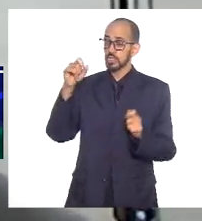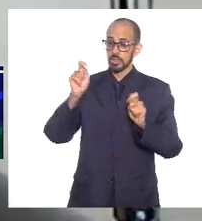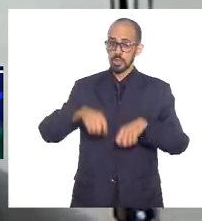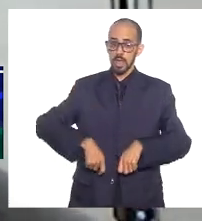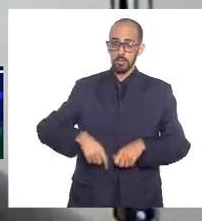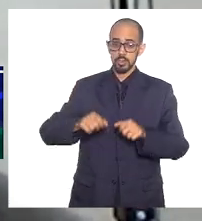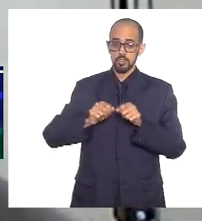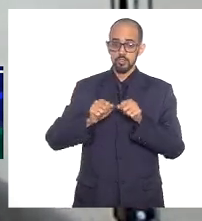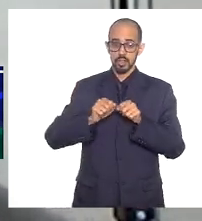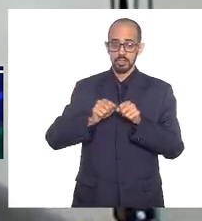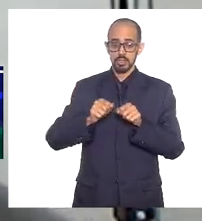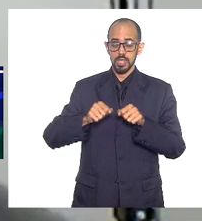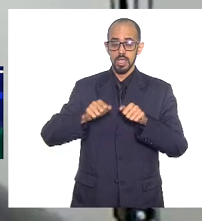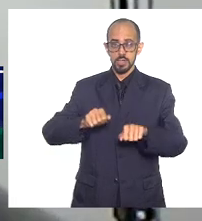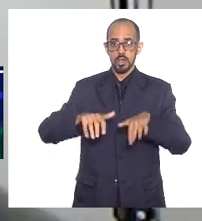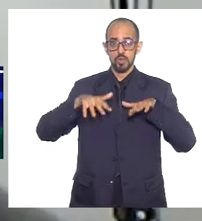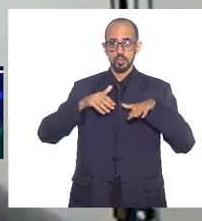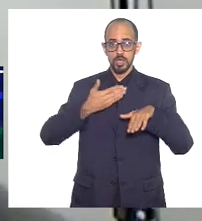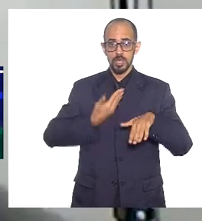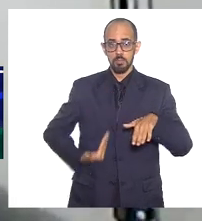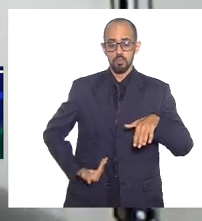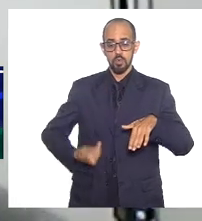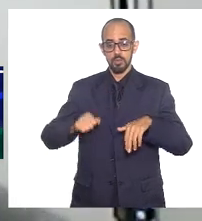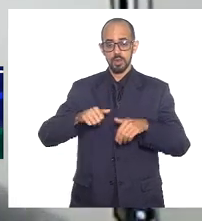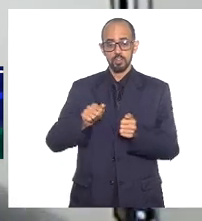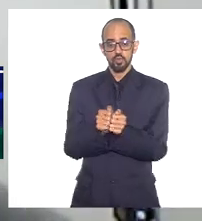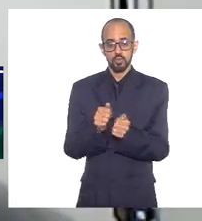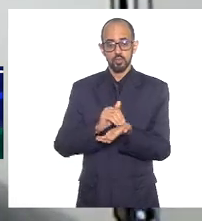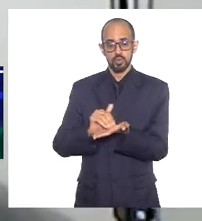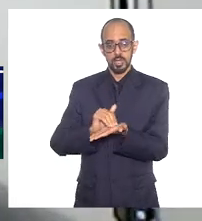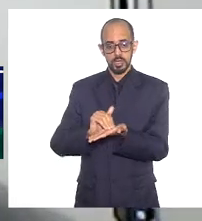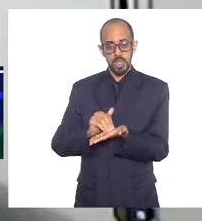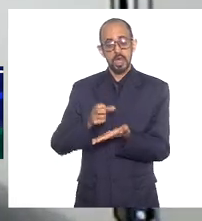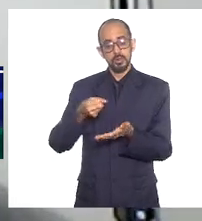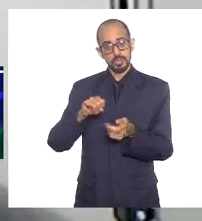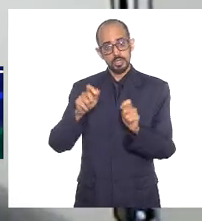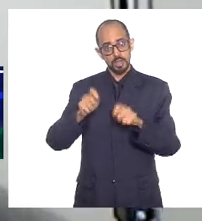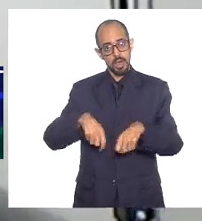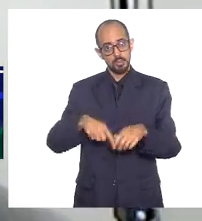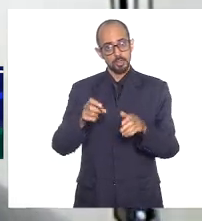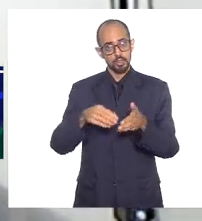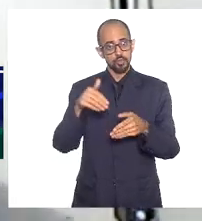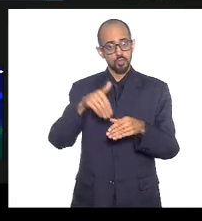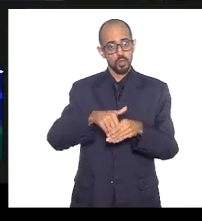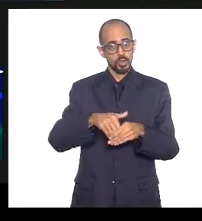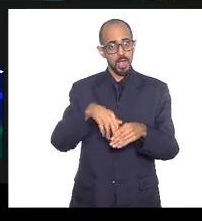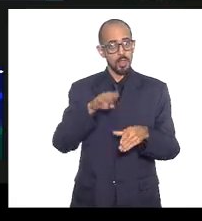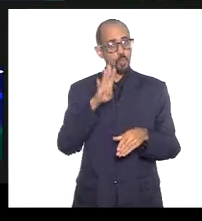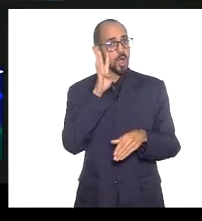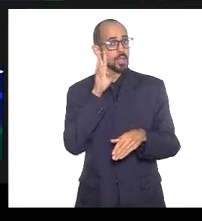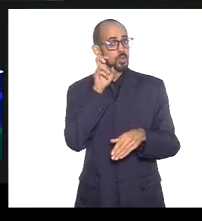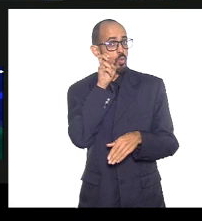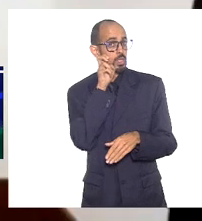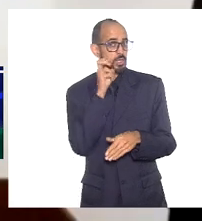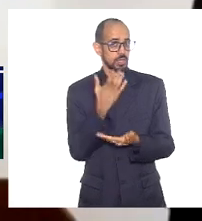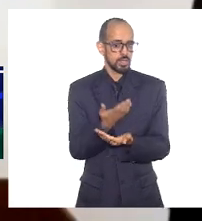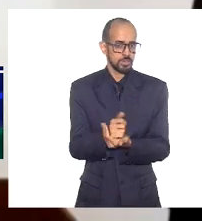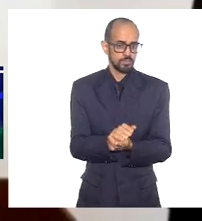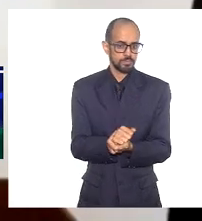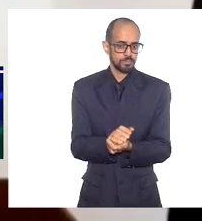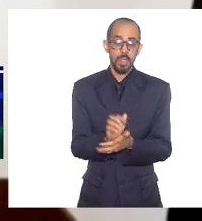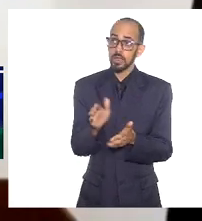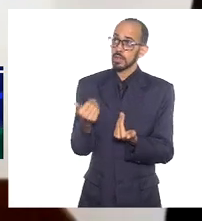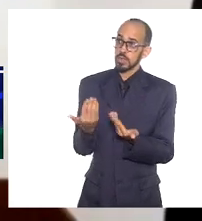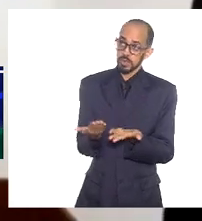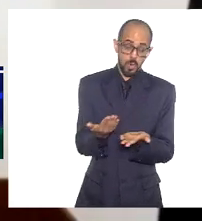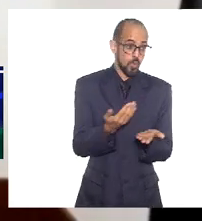com o secretário, se poderia voltar ao projeto na semana que vem, na quarta ou na quinta-feira. Então, ele pediu para retirar, eu falei